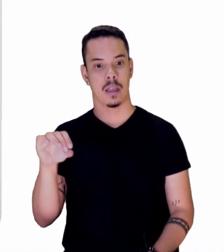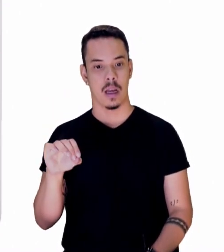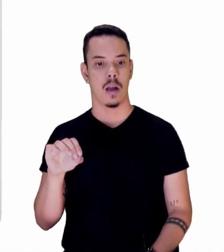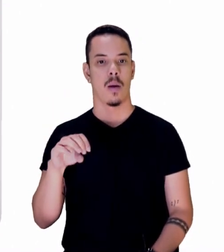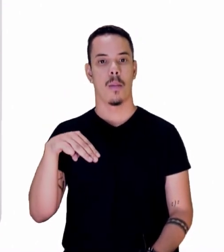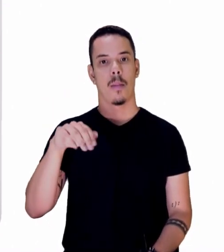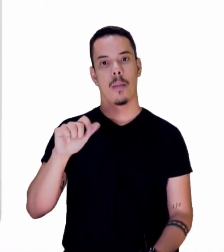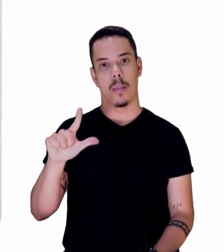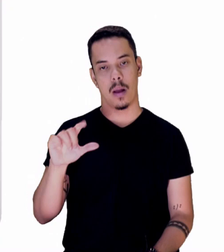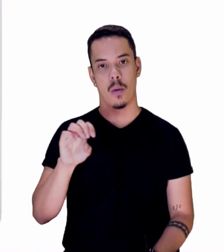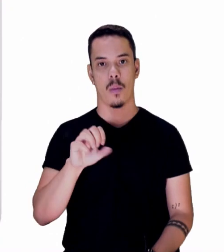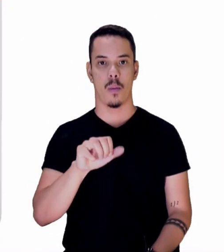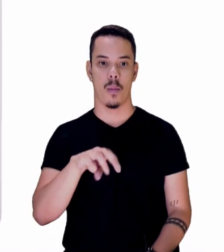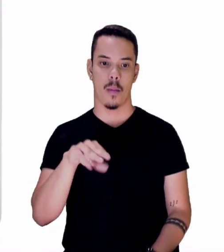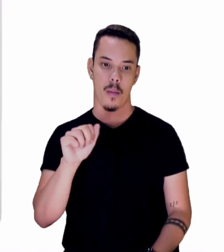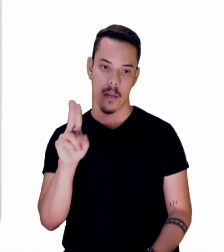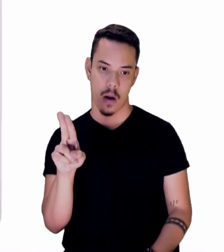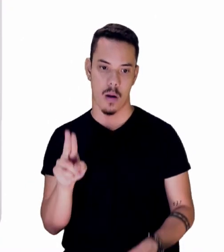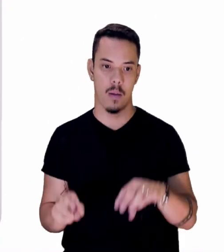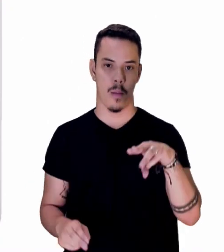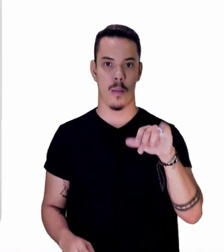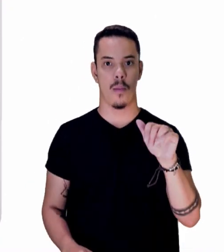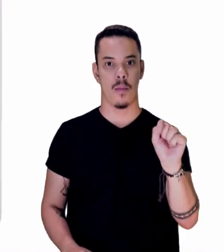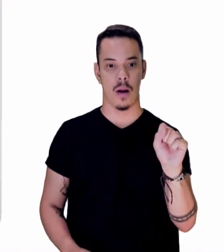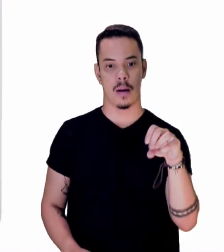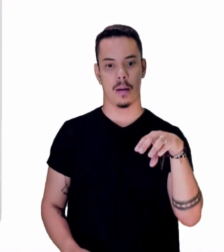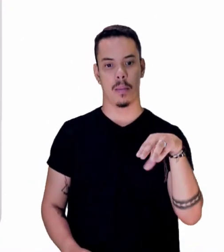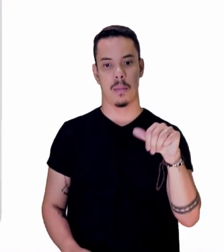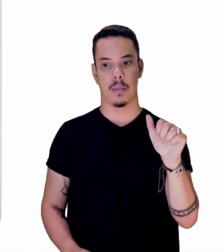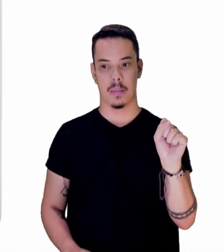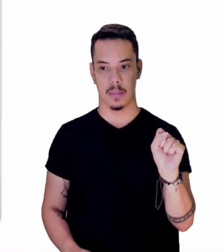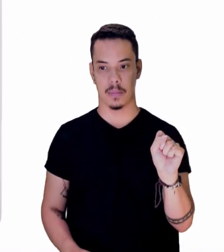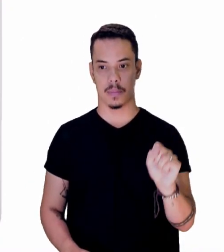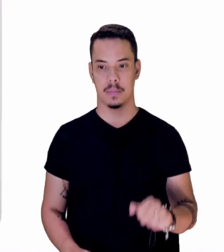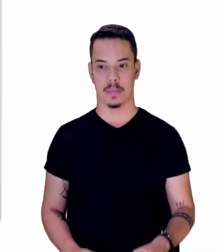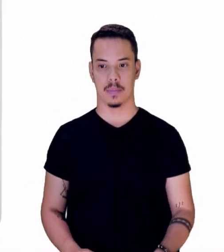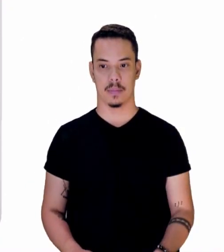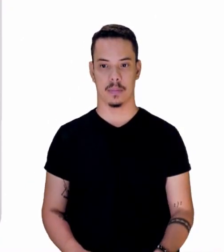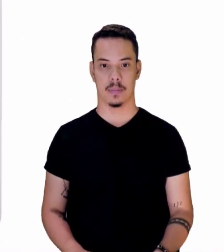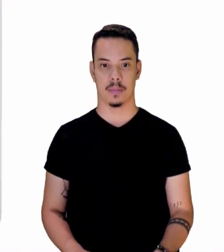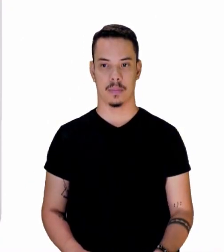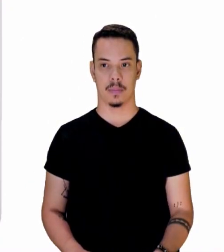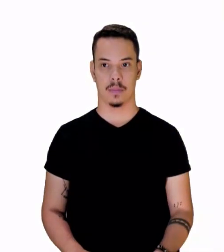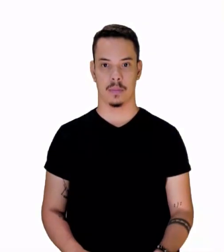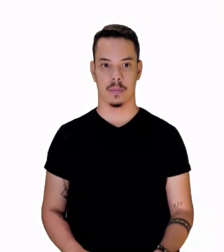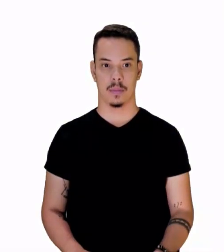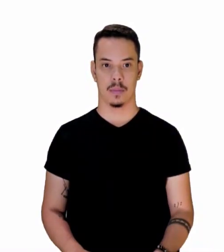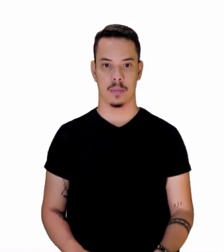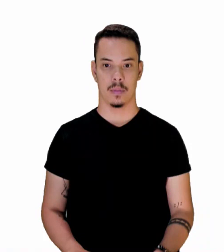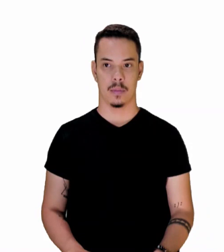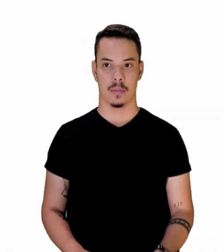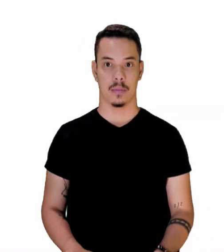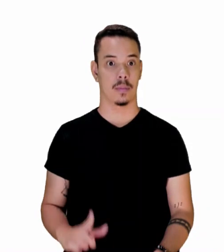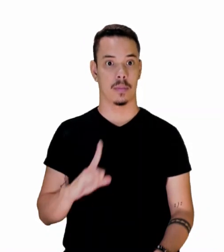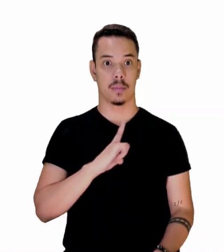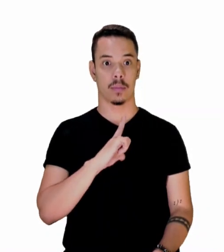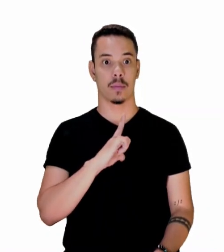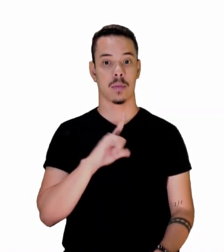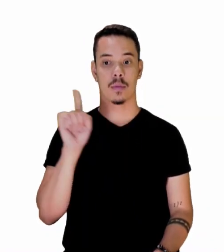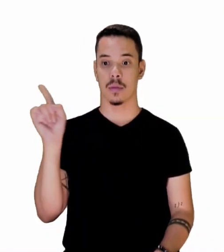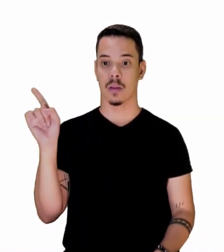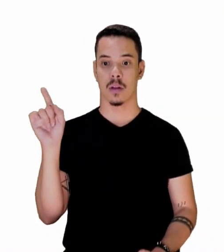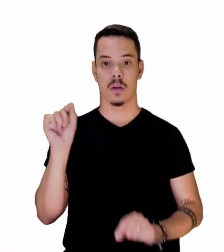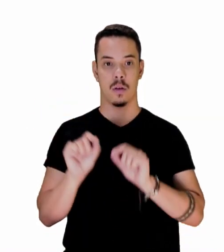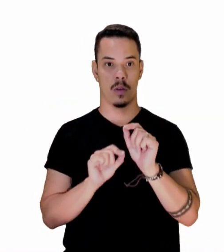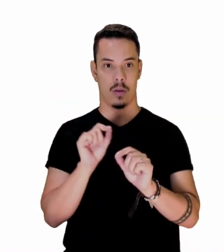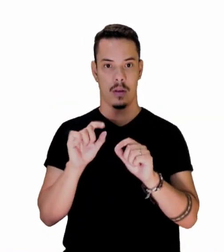L, mal com U e mais. Começando aqui com os porquês. Temos aqui o seguinte, tá? Olha